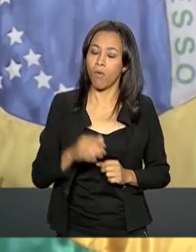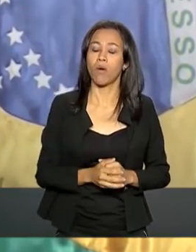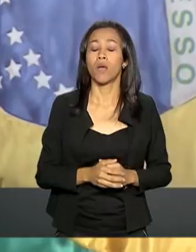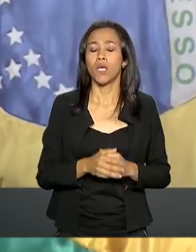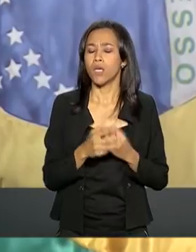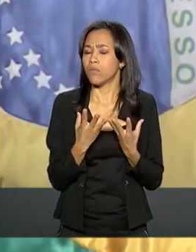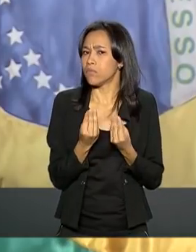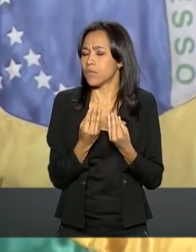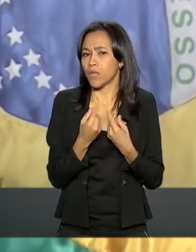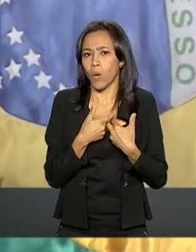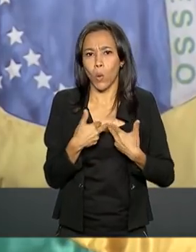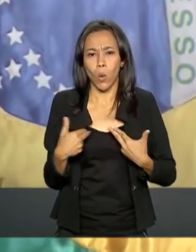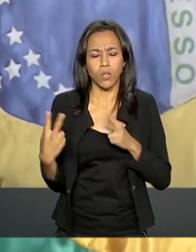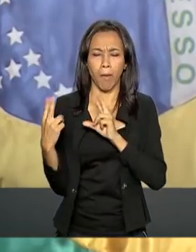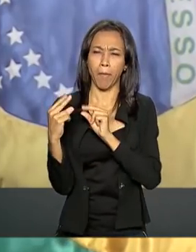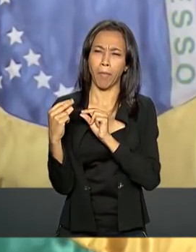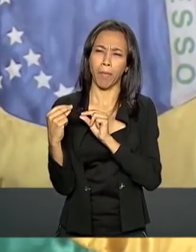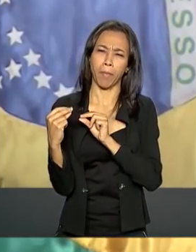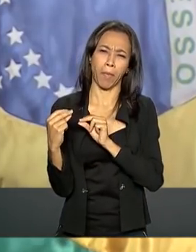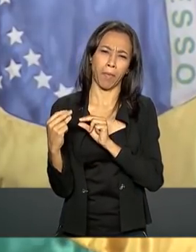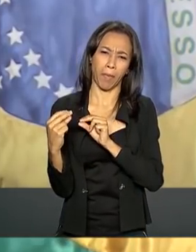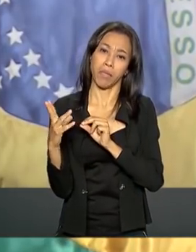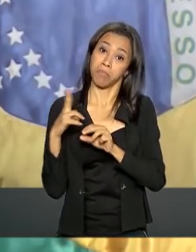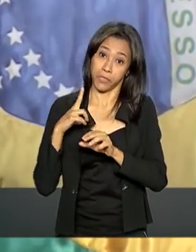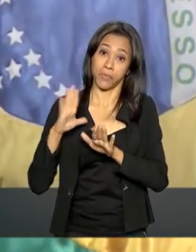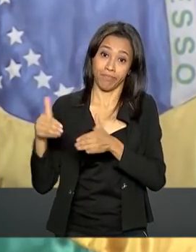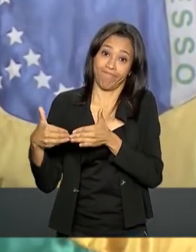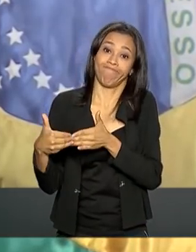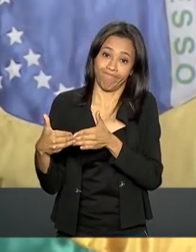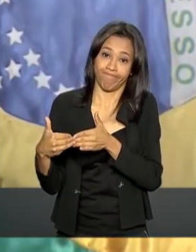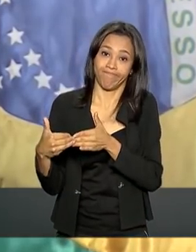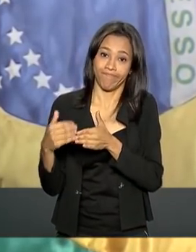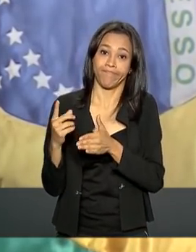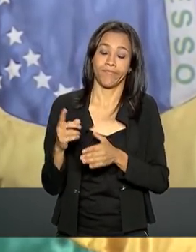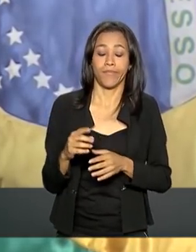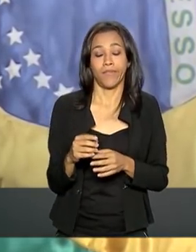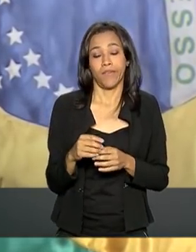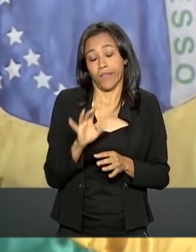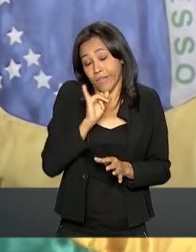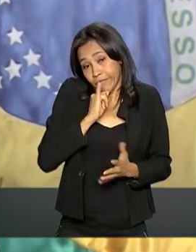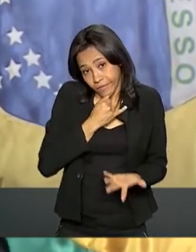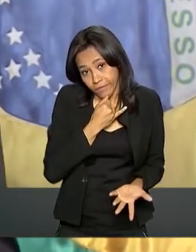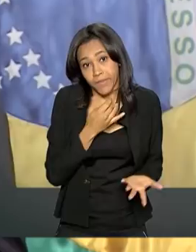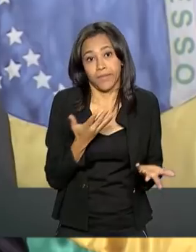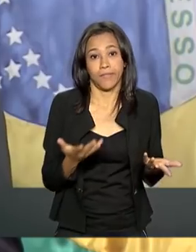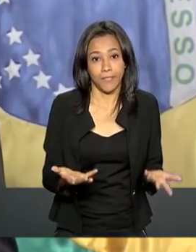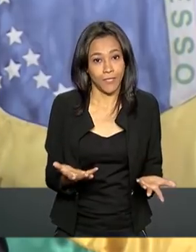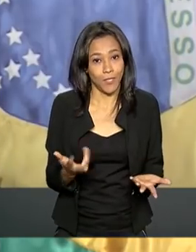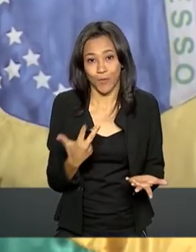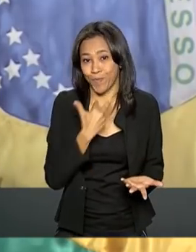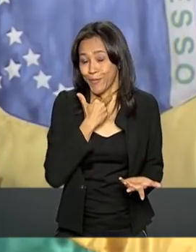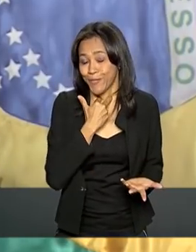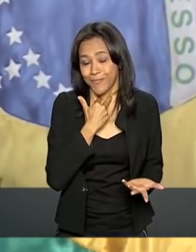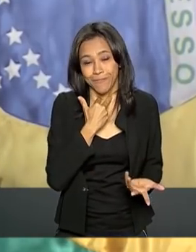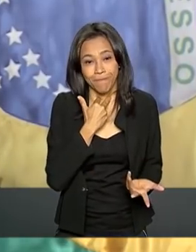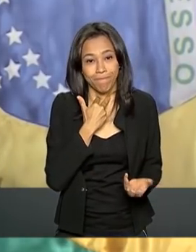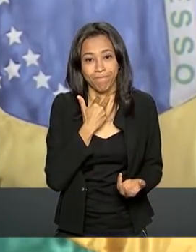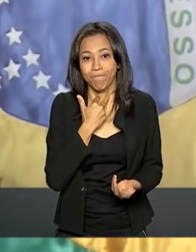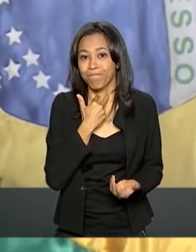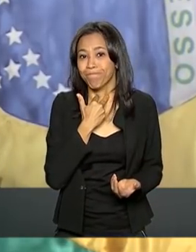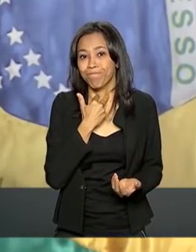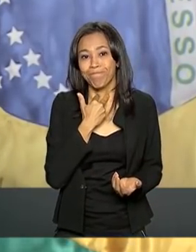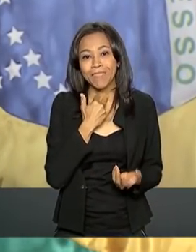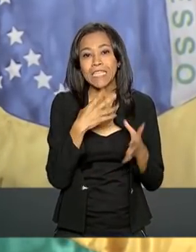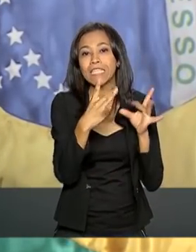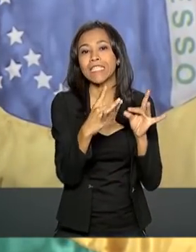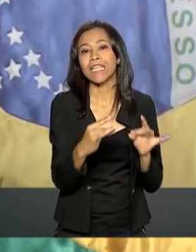coisa nós conversamos, até reservadamente. Infelizmente, eu não posso